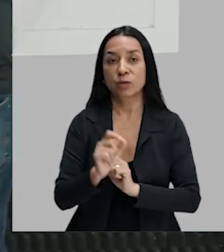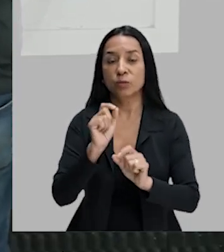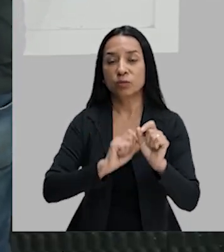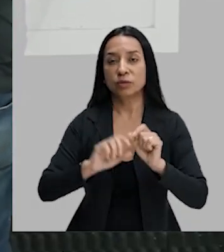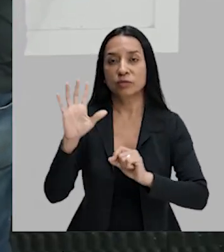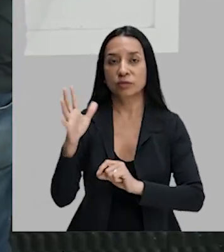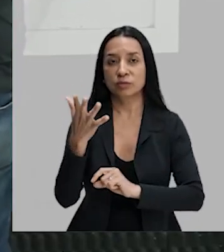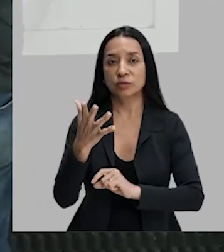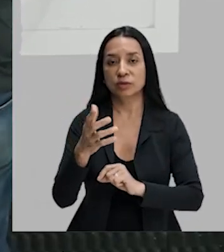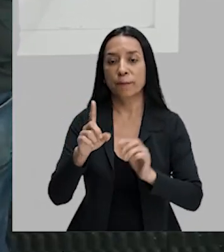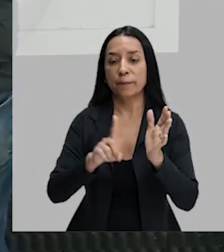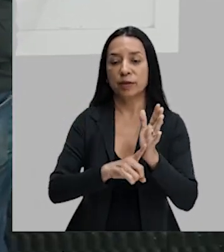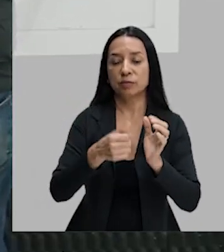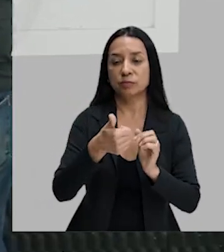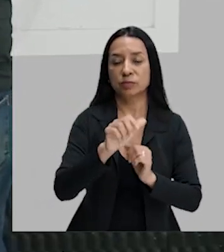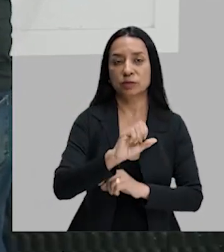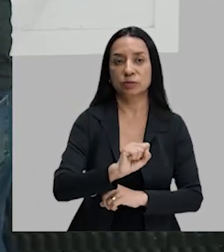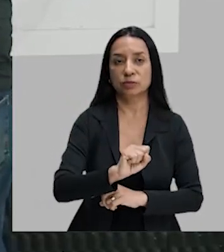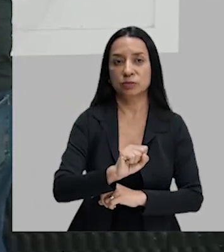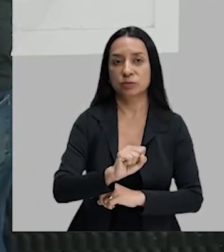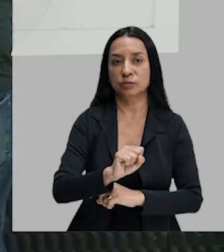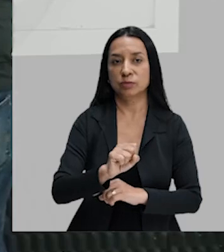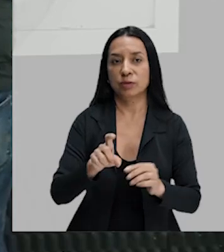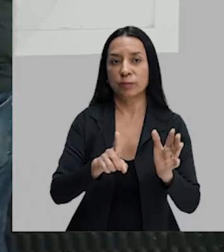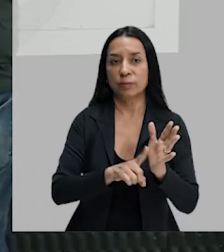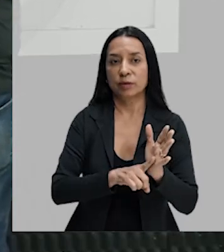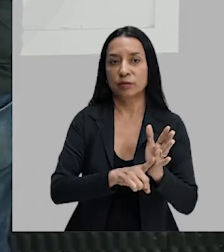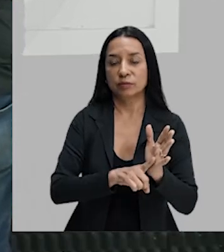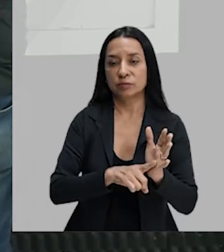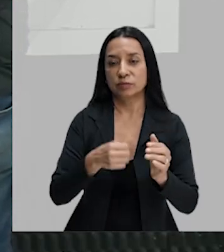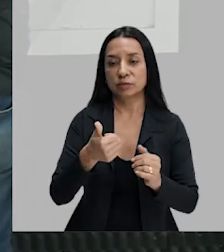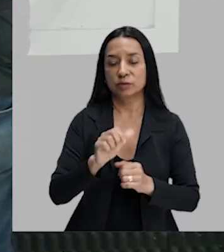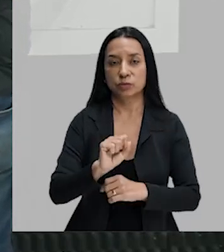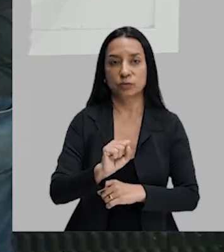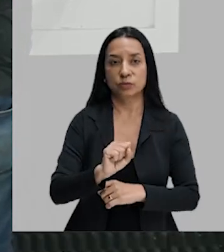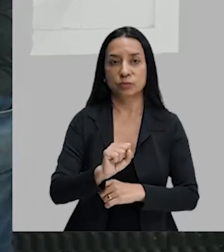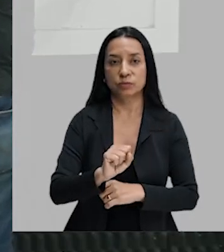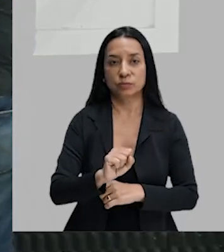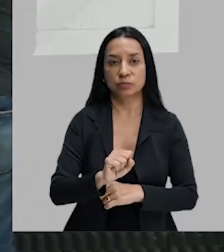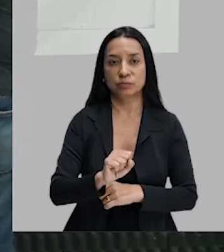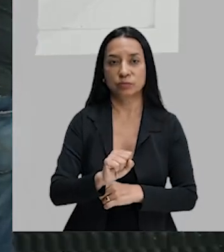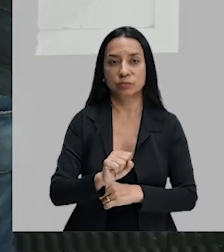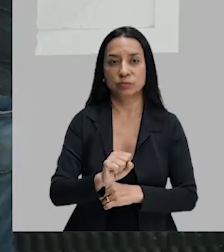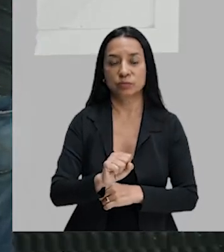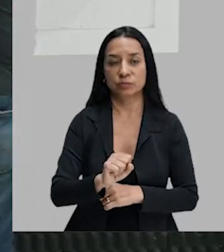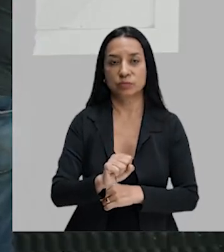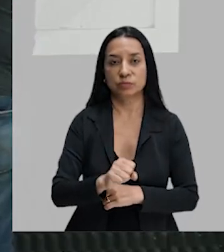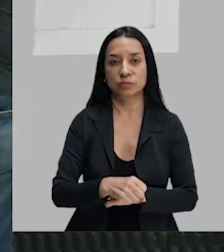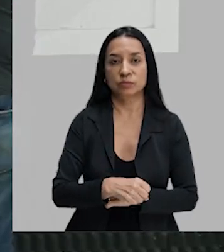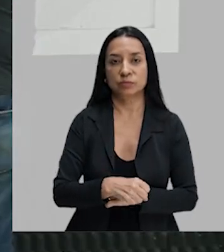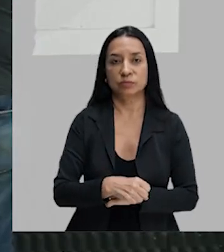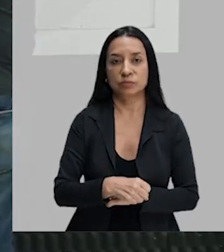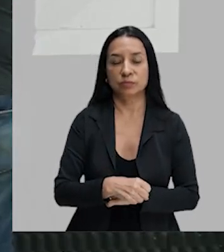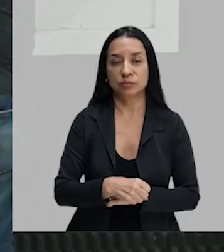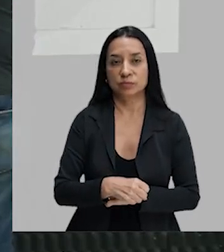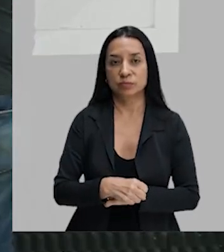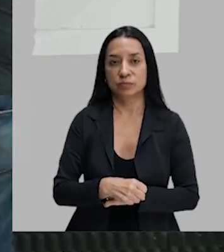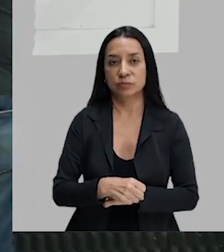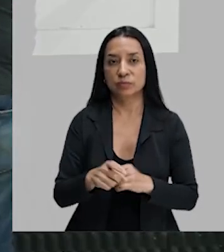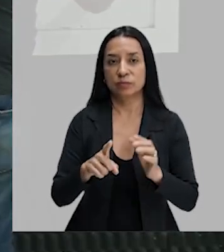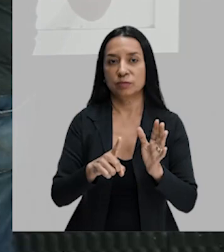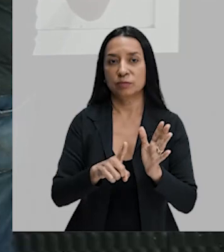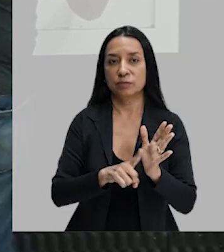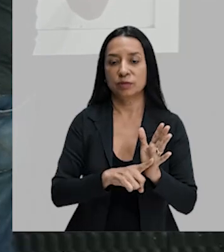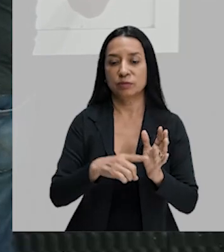que vai acontecer que dá menos 18 menos 8 com menos 10 dá menos 18 menos 18 com menos 30